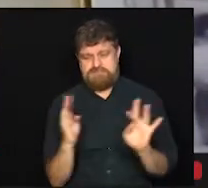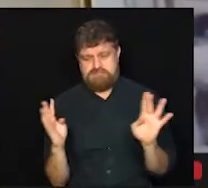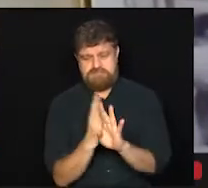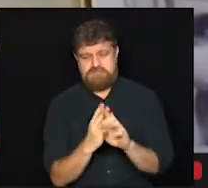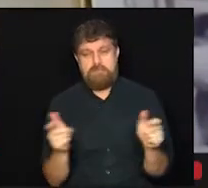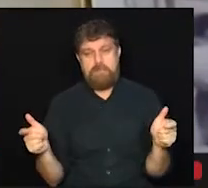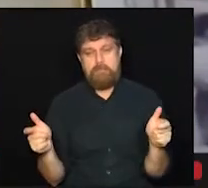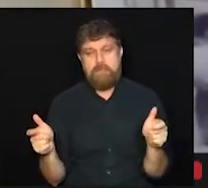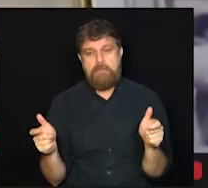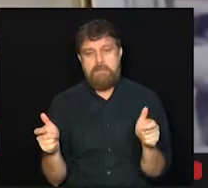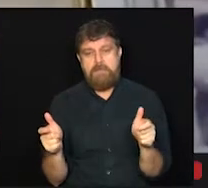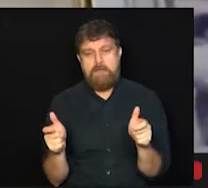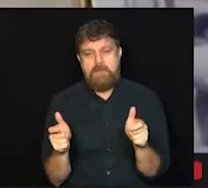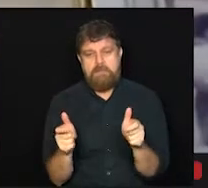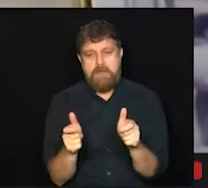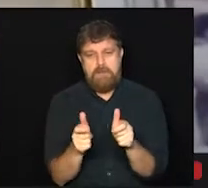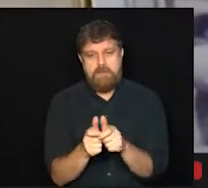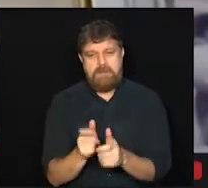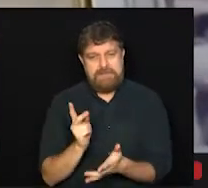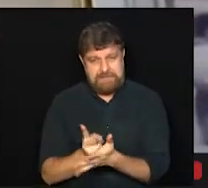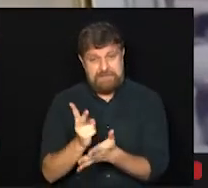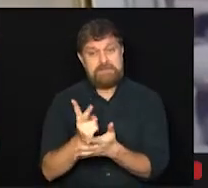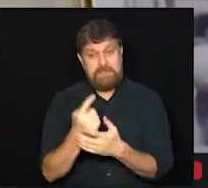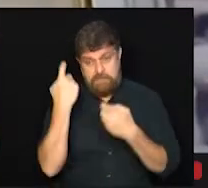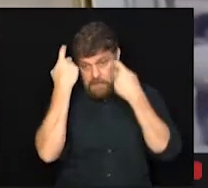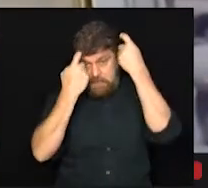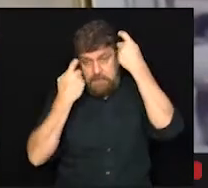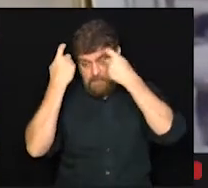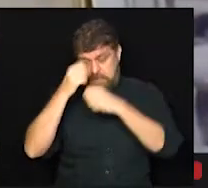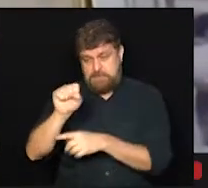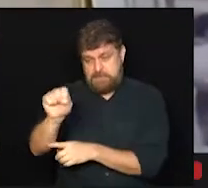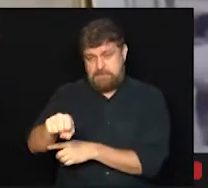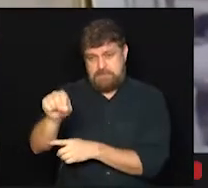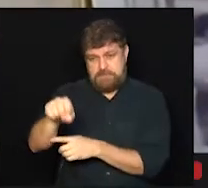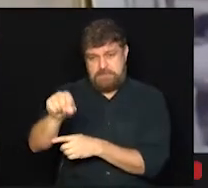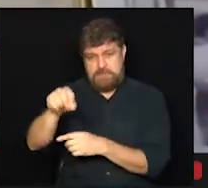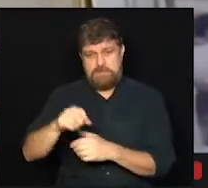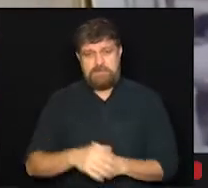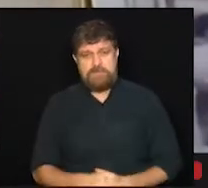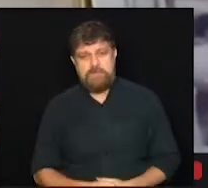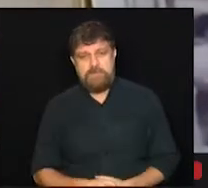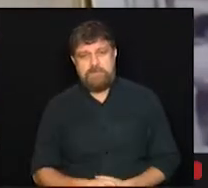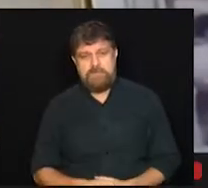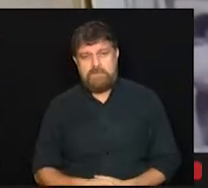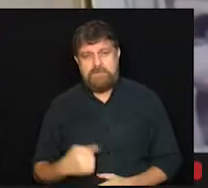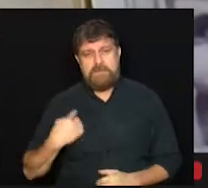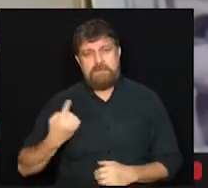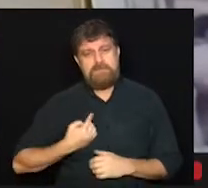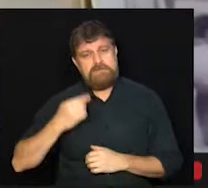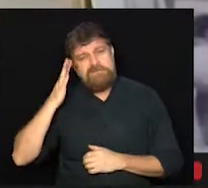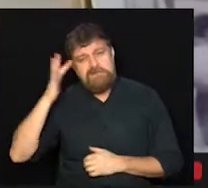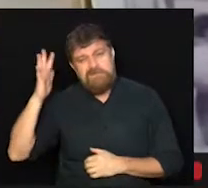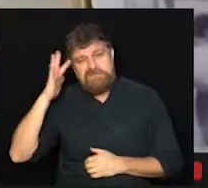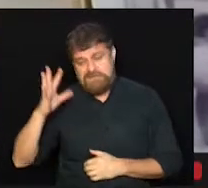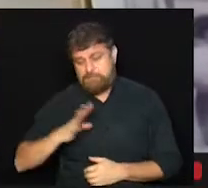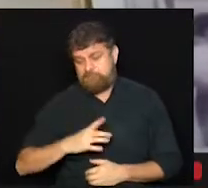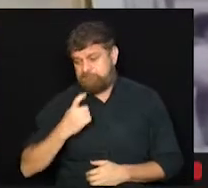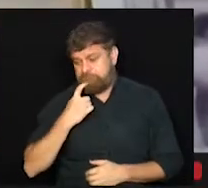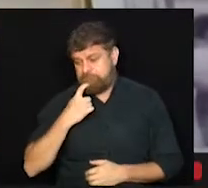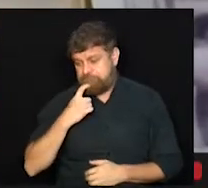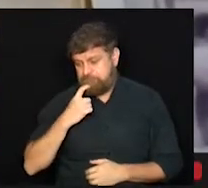E acho que essa é sempre, sim, uma grande preocupação para pensar no município como um